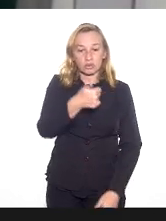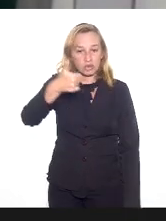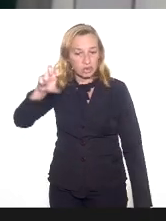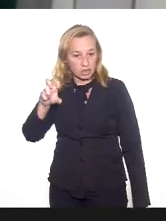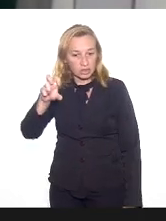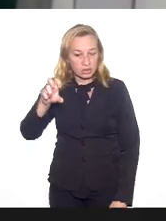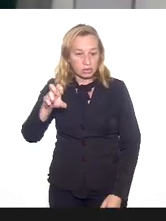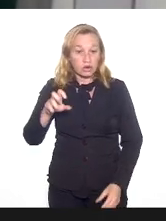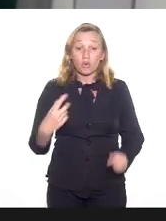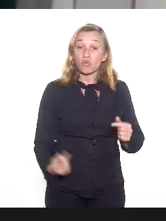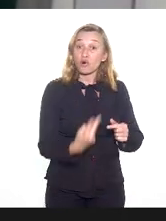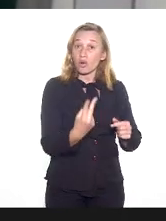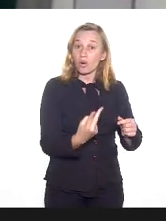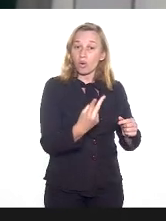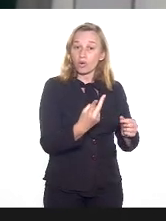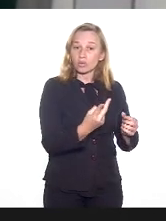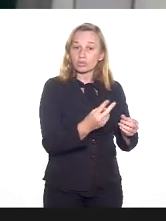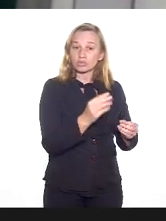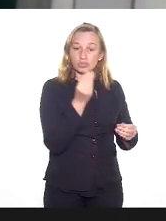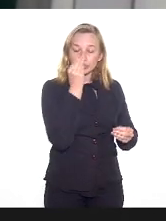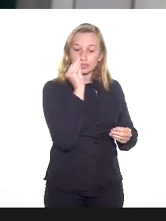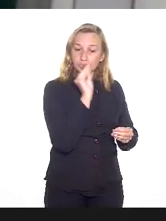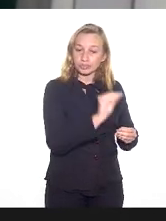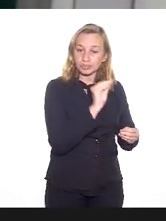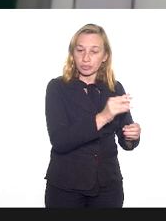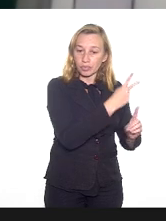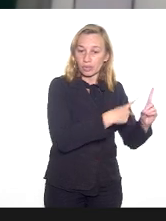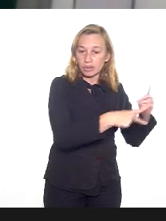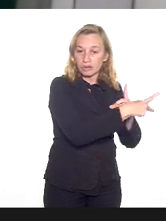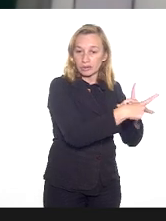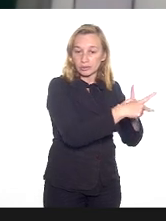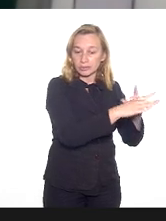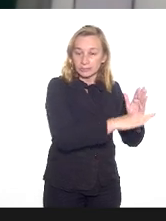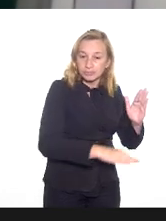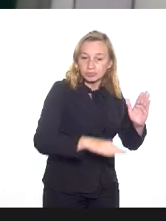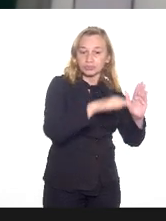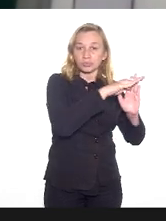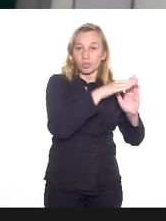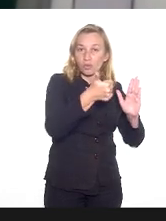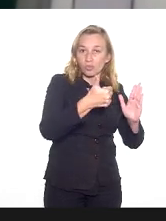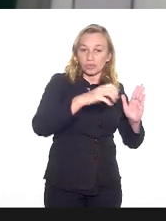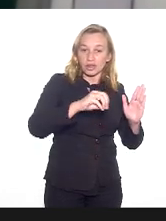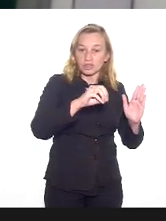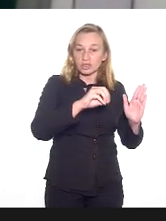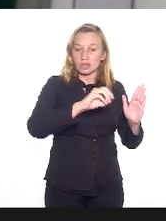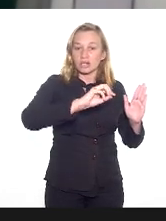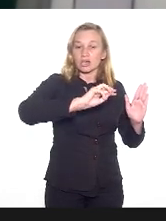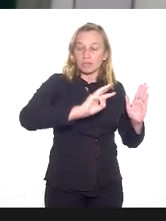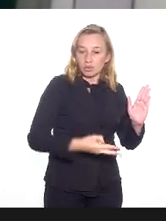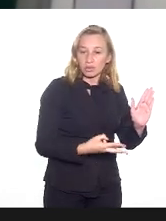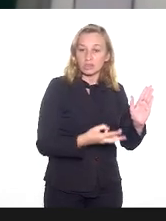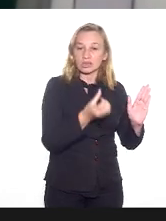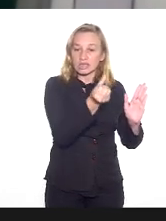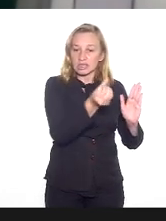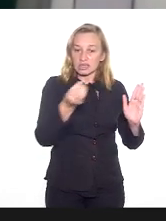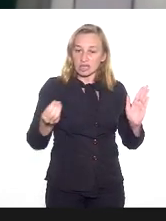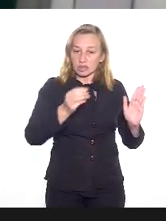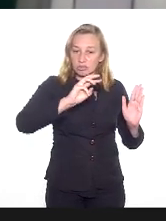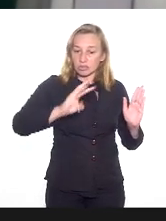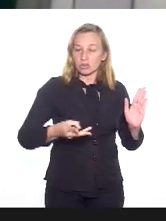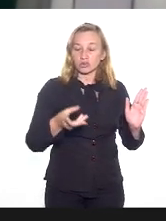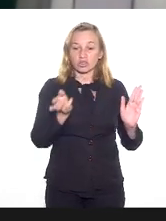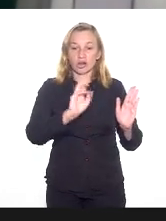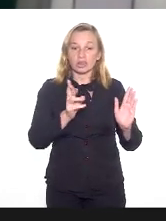portanto, negados ao Rio Previdência ultrapassaram os 10 bilhões e 600 milhões de reais. E, além